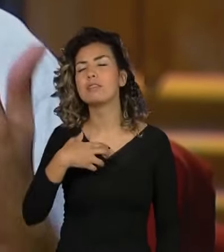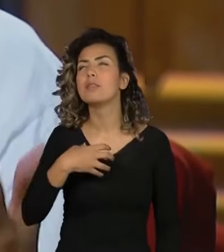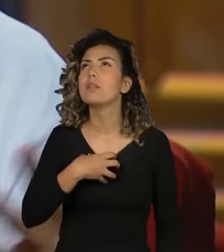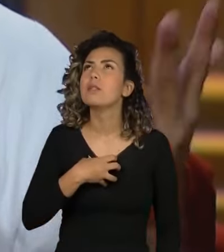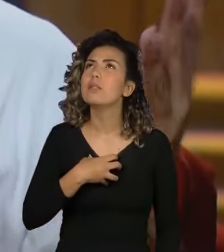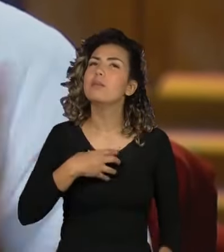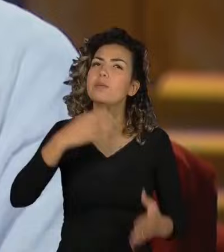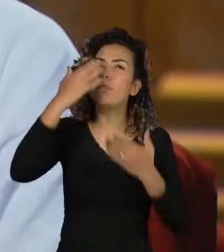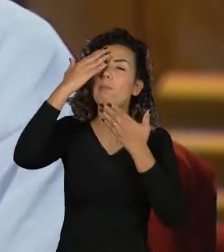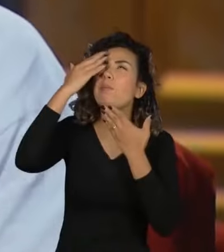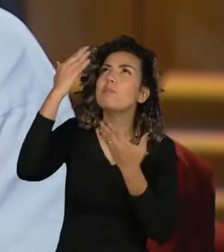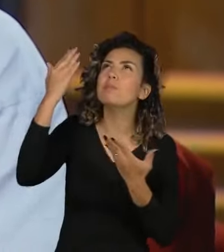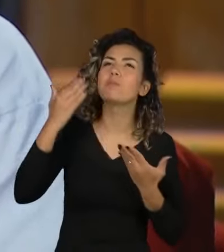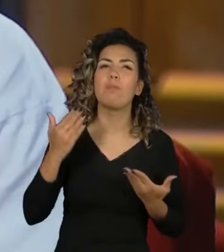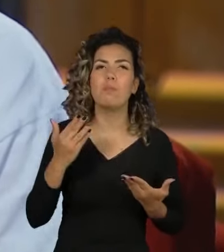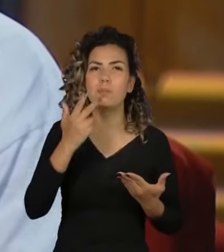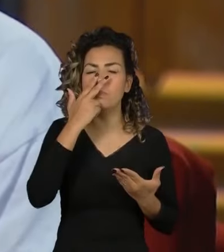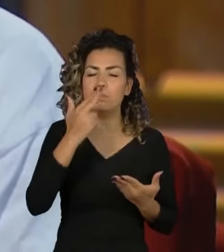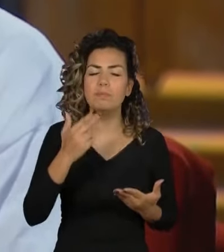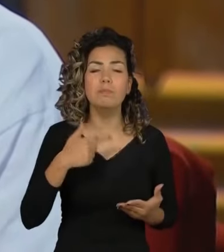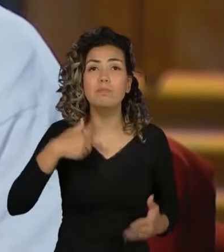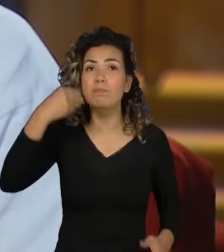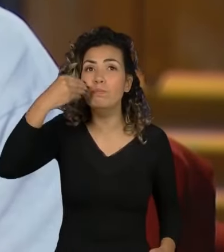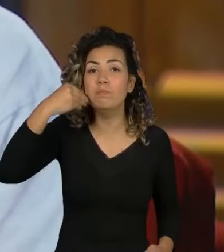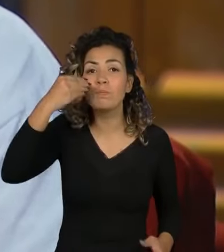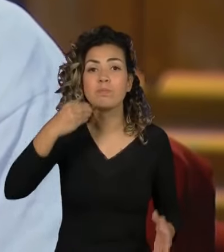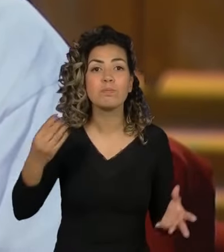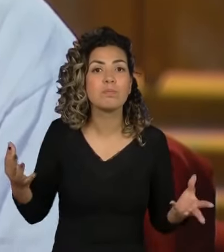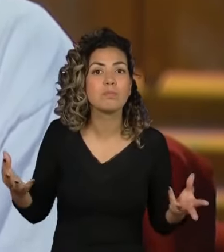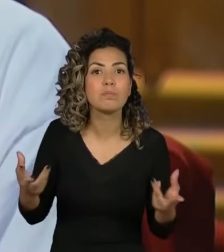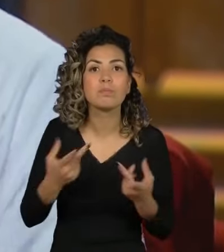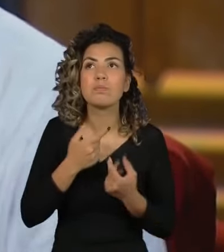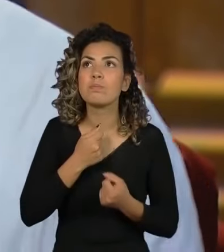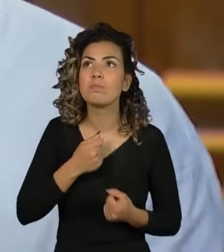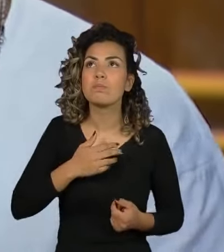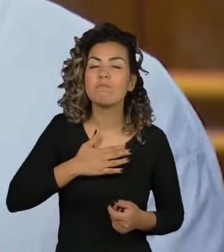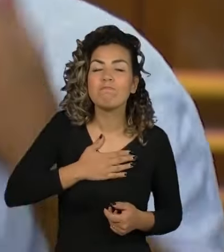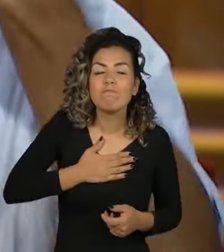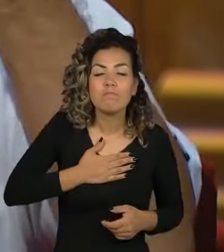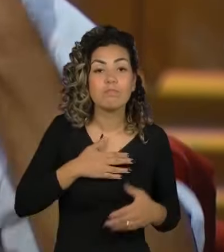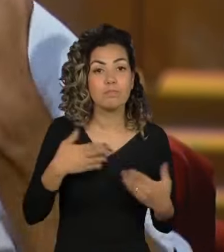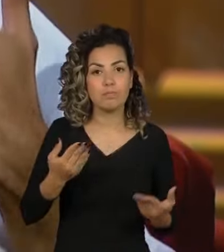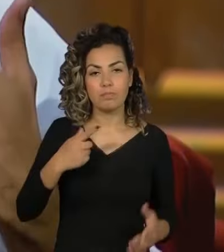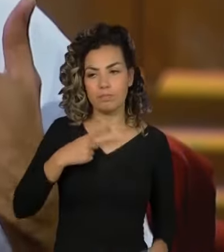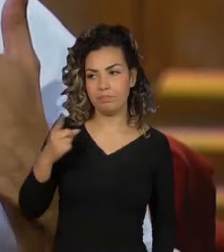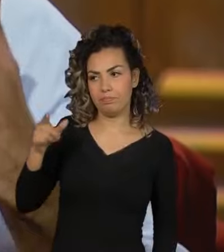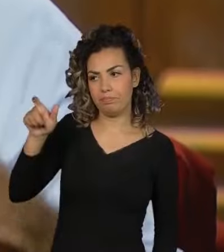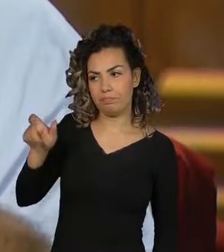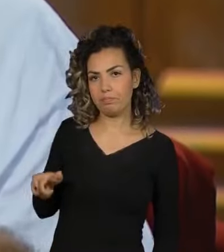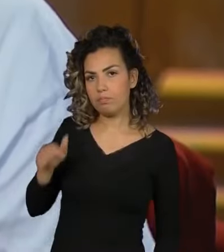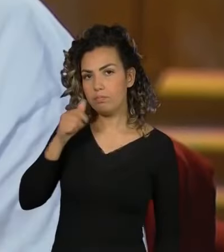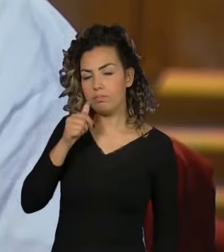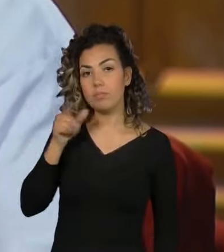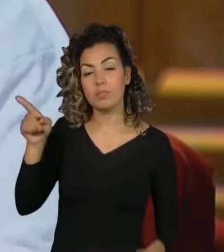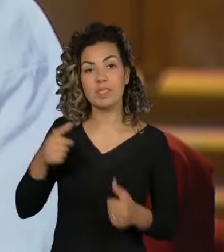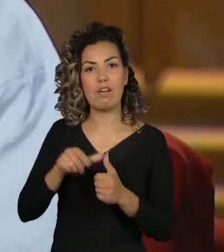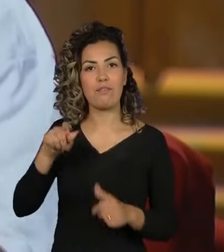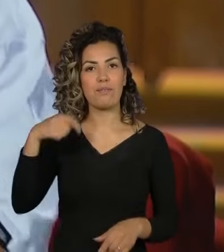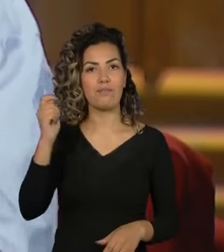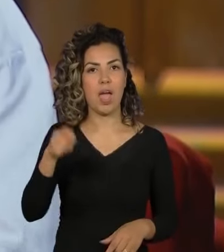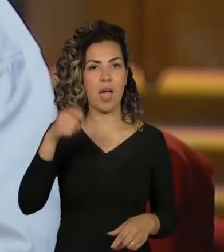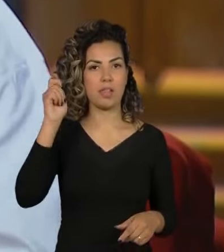parada tipo Nossa obrigado por essa experiência tal tal e aí teve uma pessoa que ela tava fantasiada de fada hã e